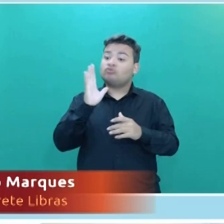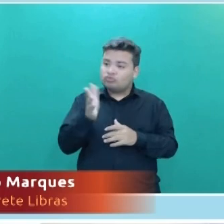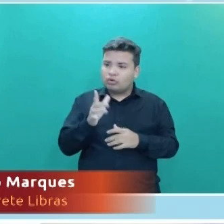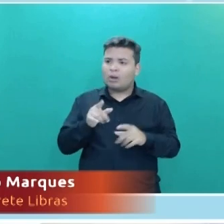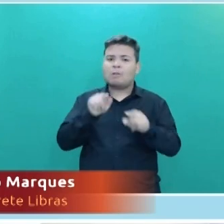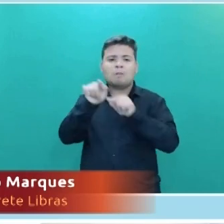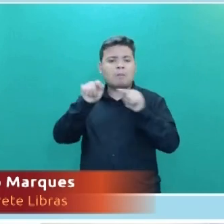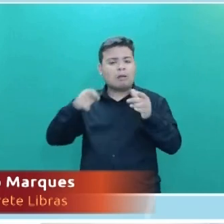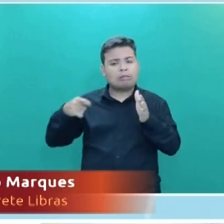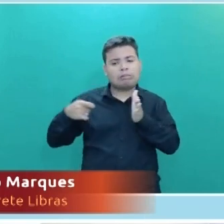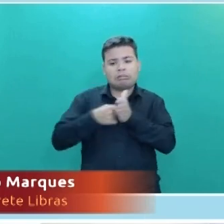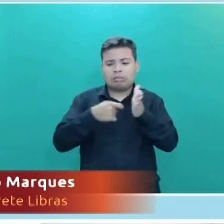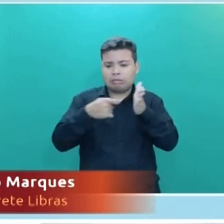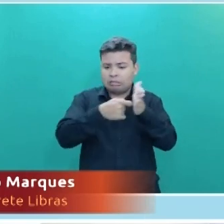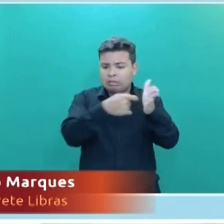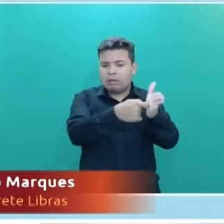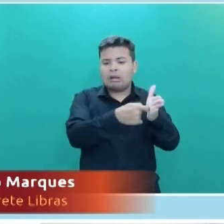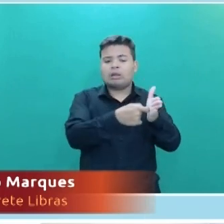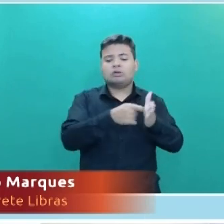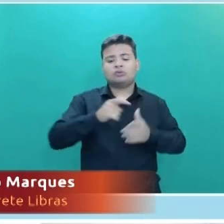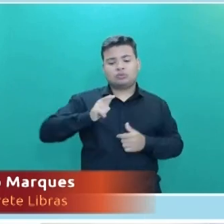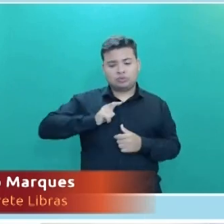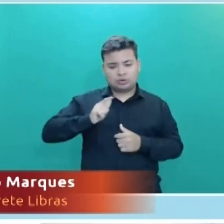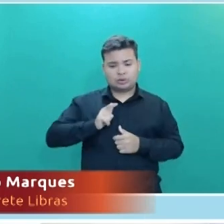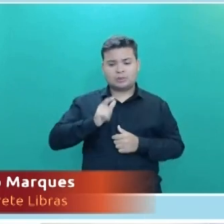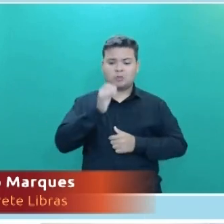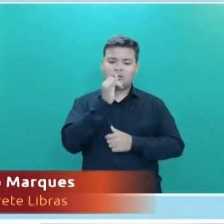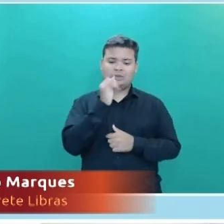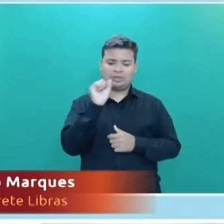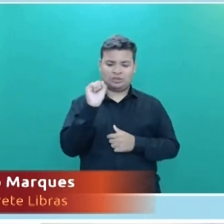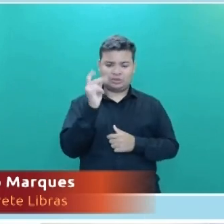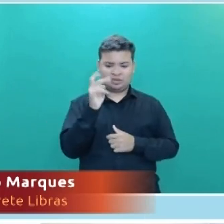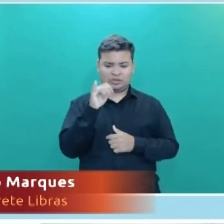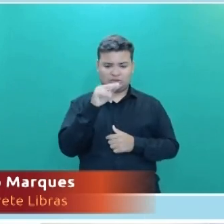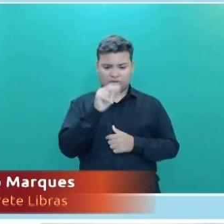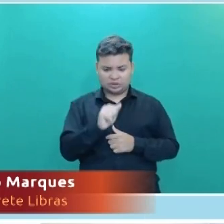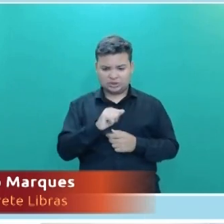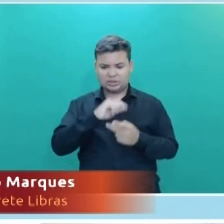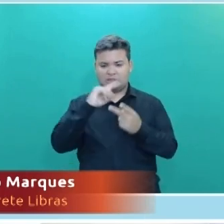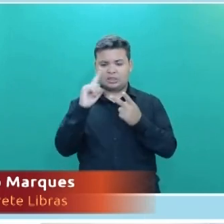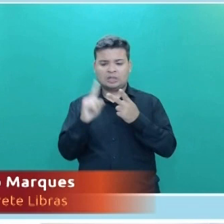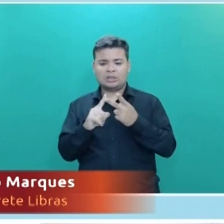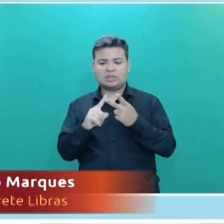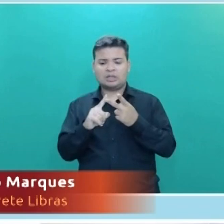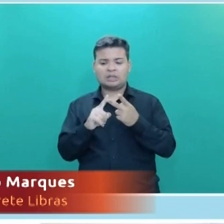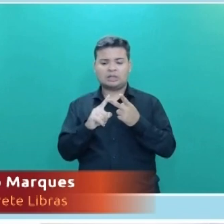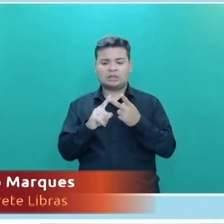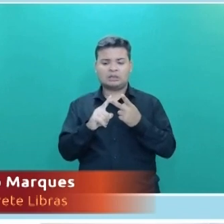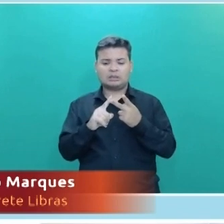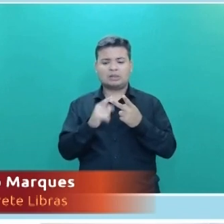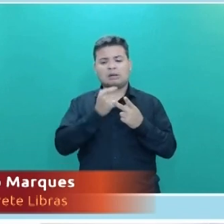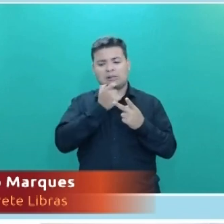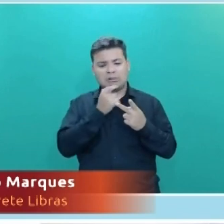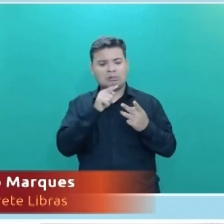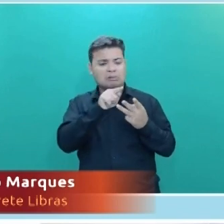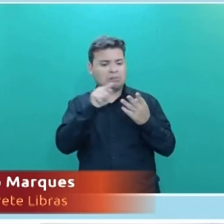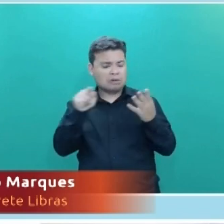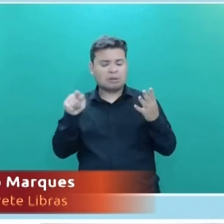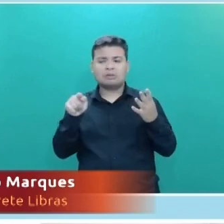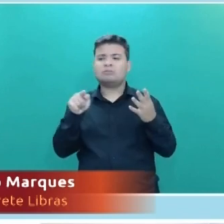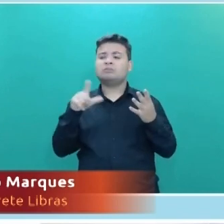de shame, em inglês a gente diz dá vergonha,